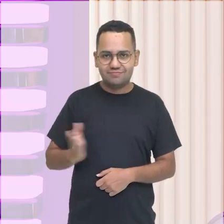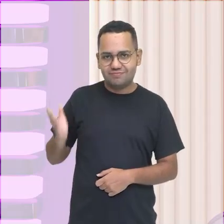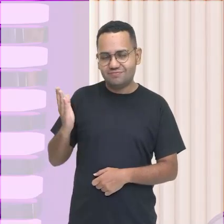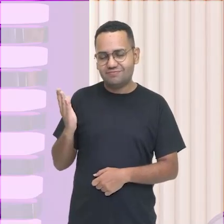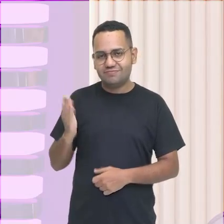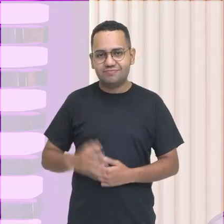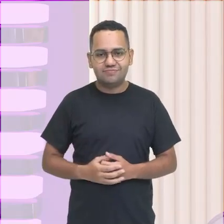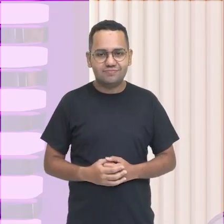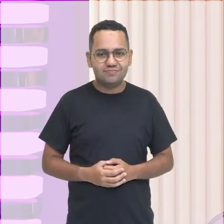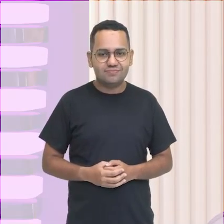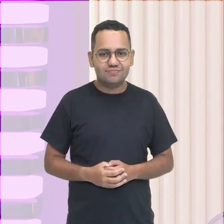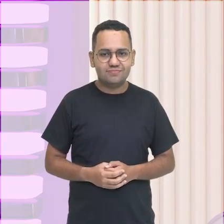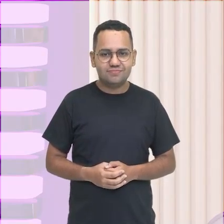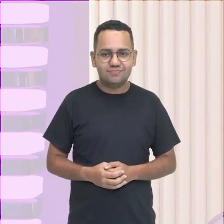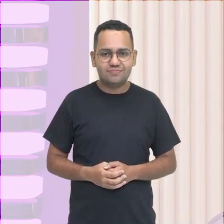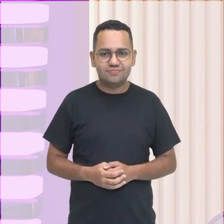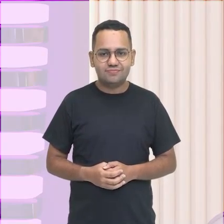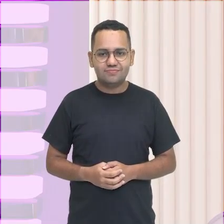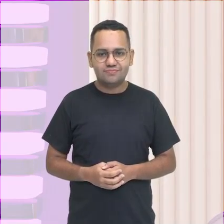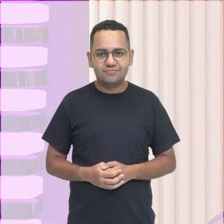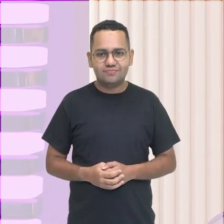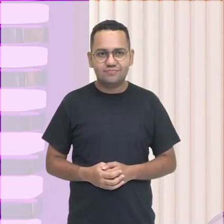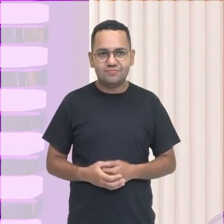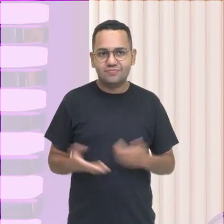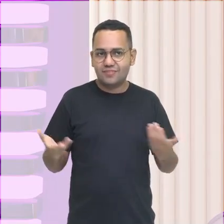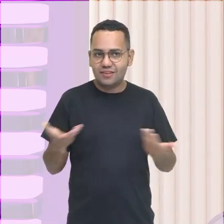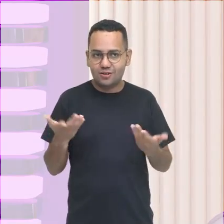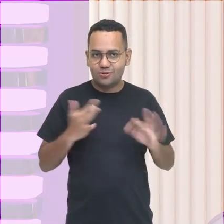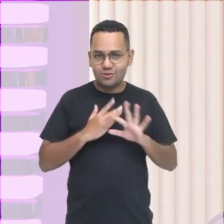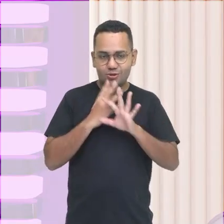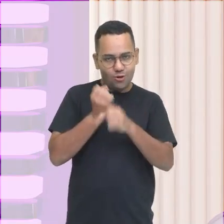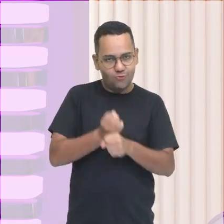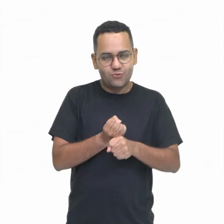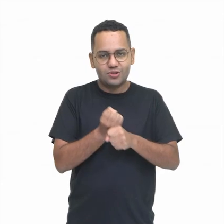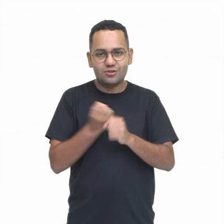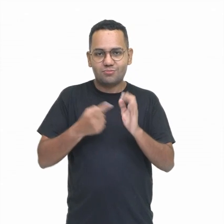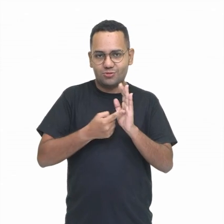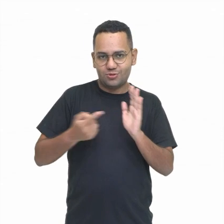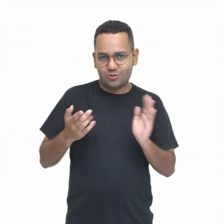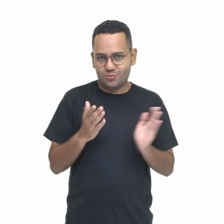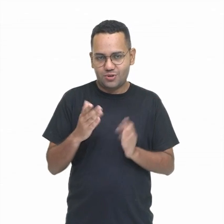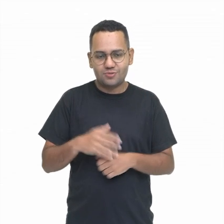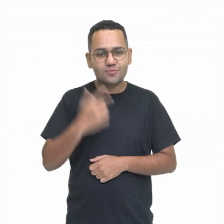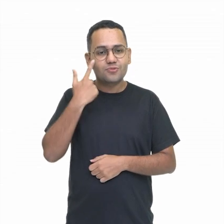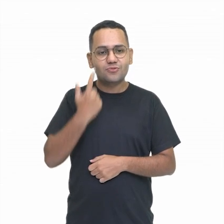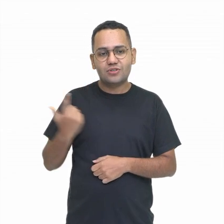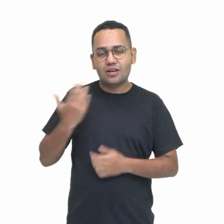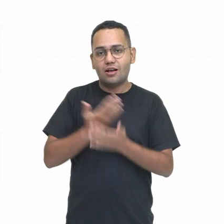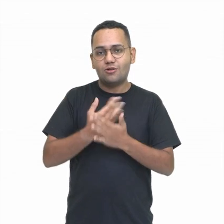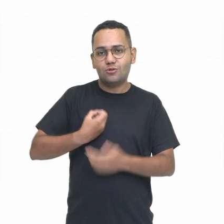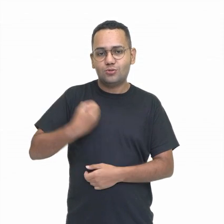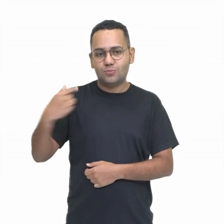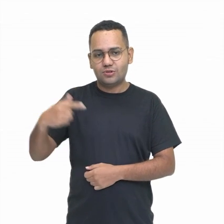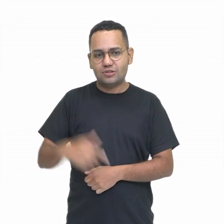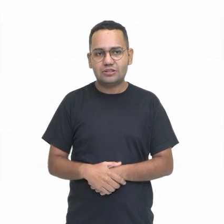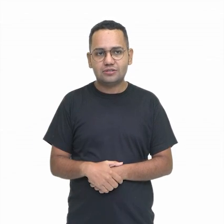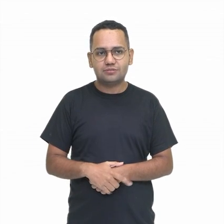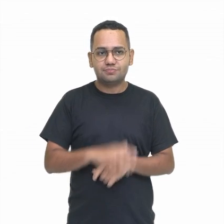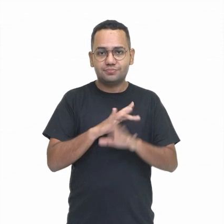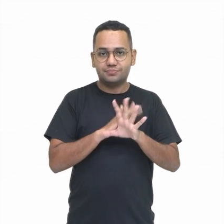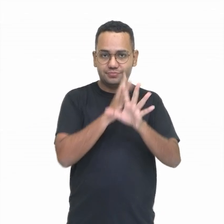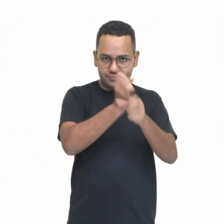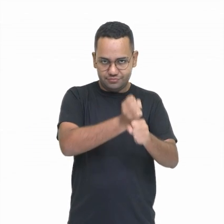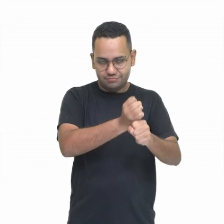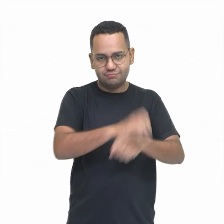tô aqui para te apresentar a nossa primeira revisão a revisão da unidade um aponha aí comigo a aula de número sete nós